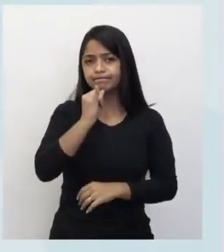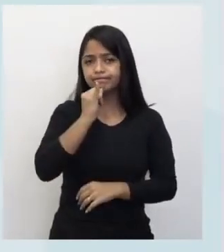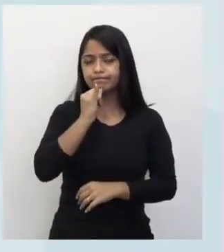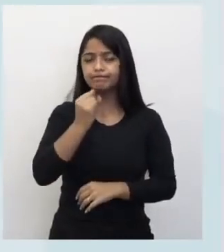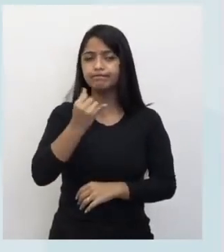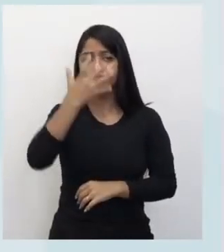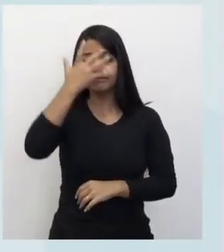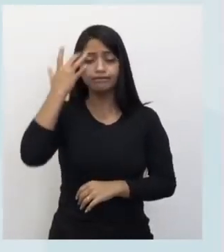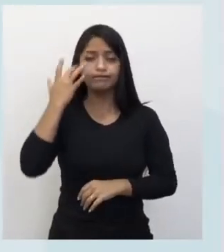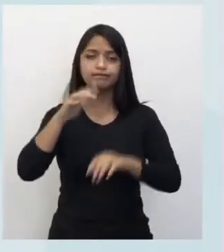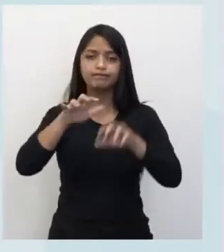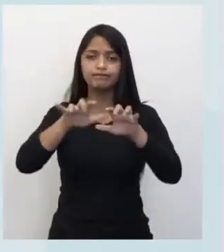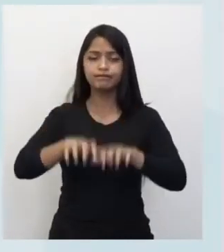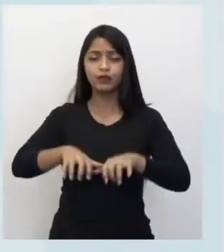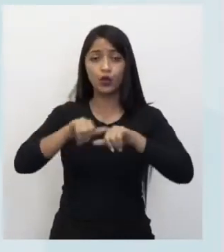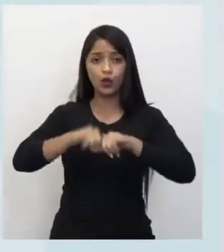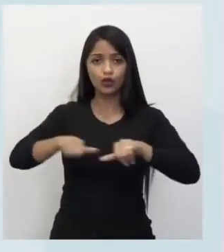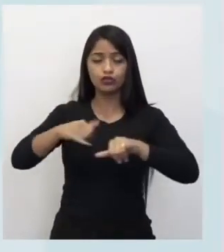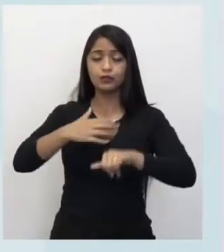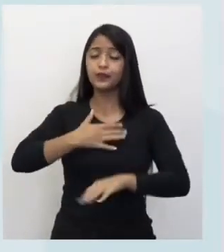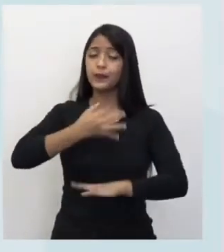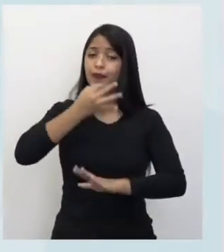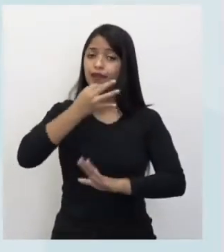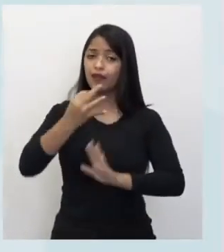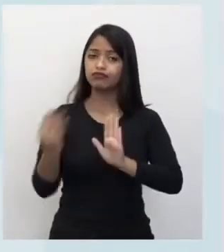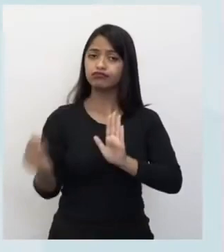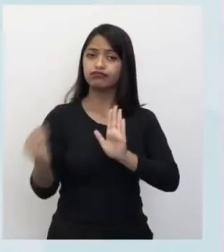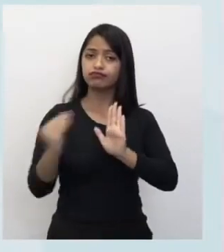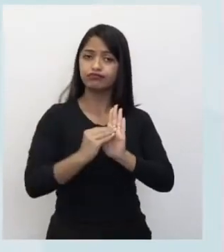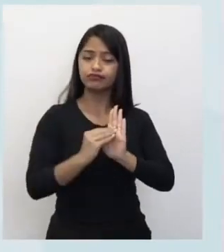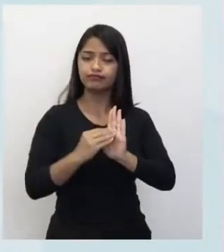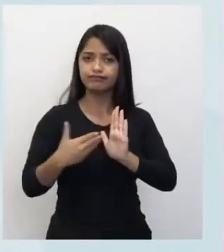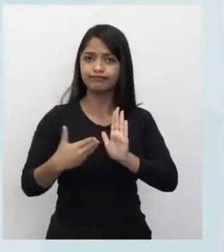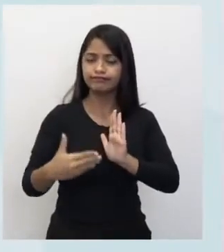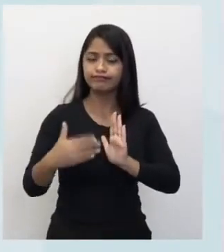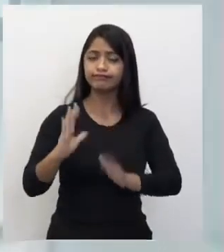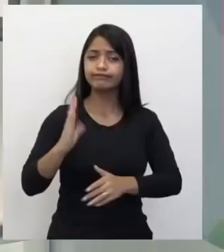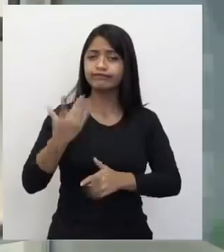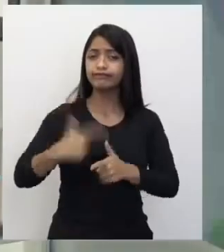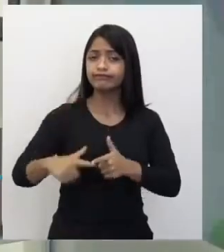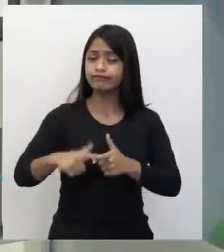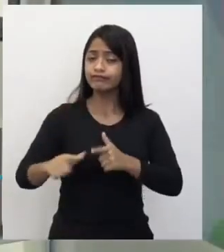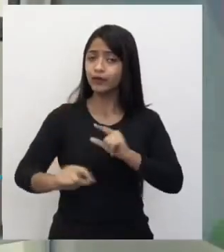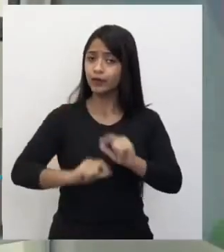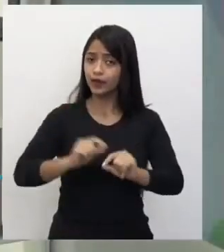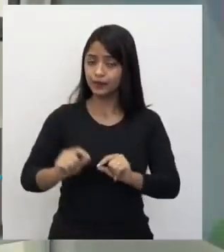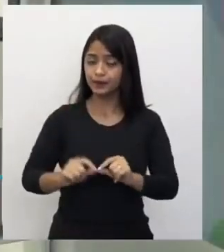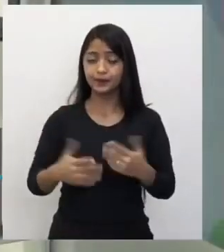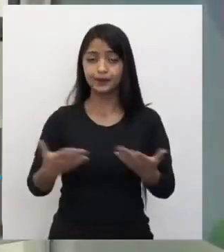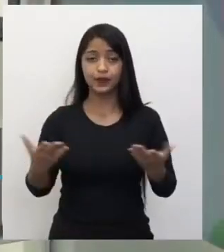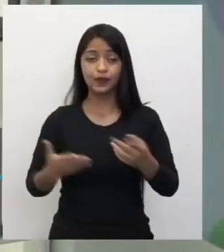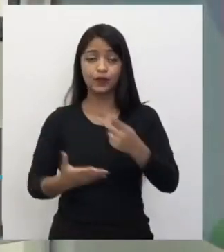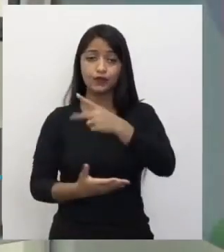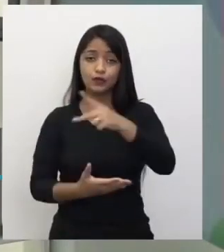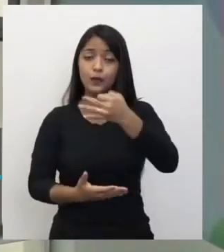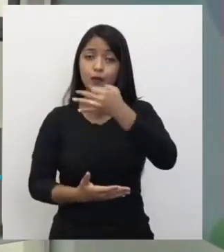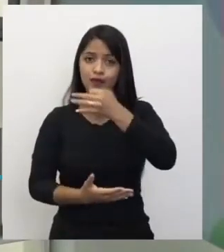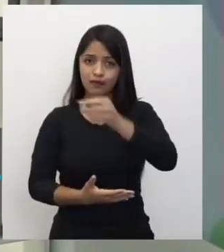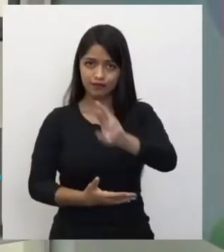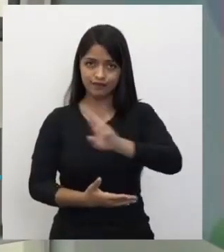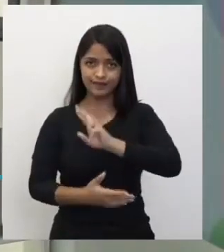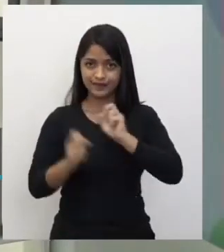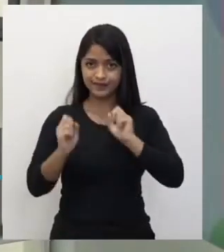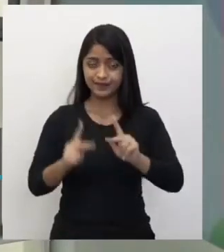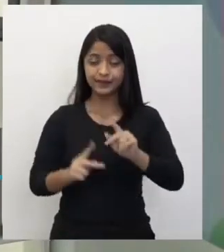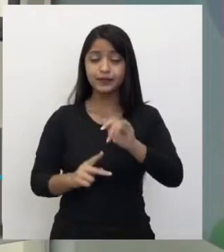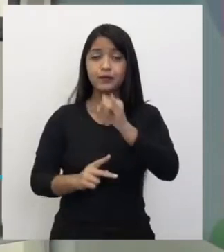se o autor de uma notícia colocasse sua opinião em relação ao fato exposto? Aqui, na verdade, eu quero uma resposta pessoal. Se no meio de uma notícia